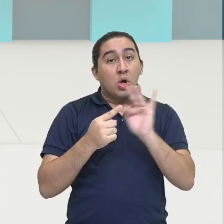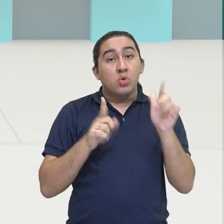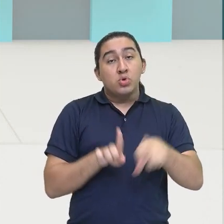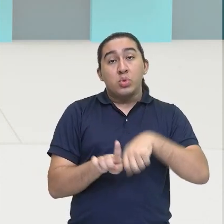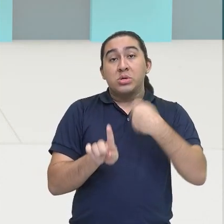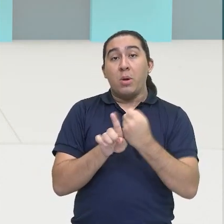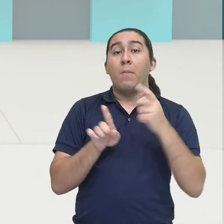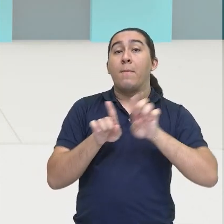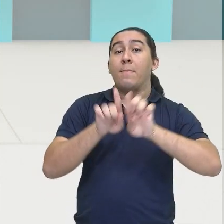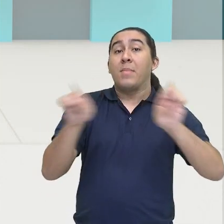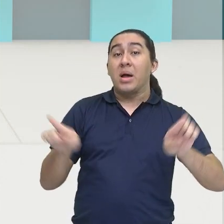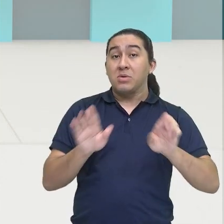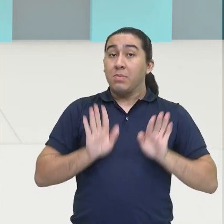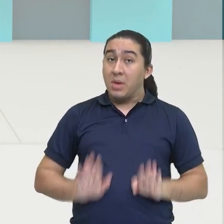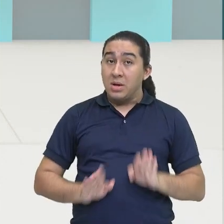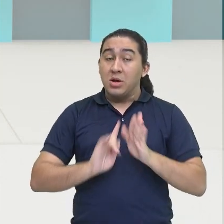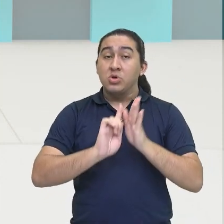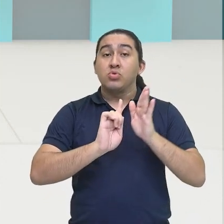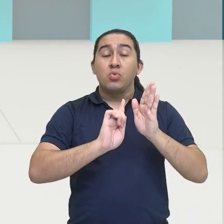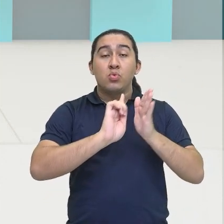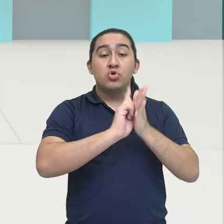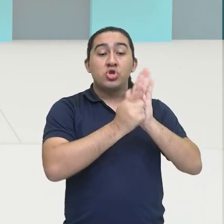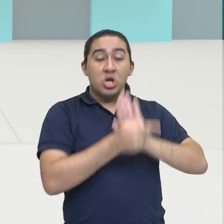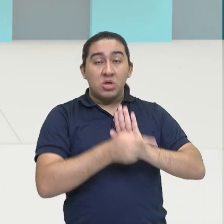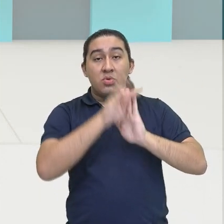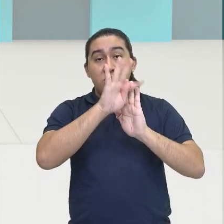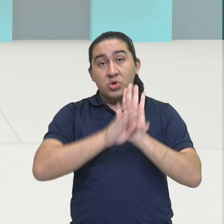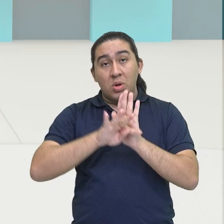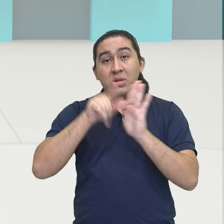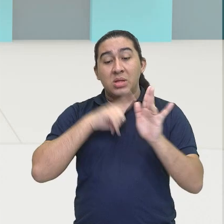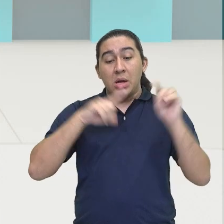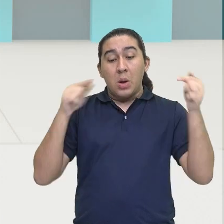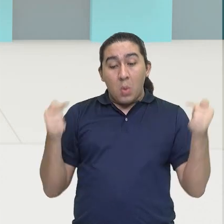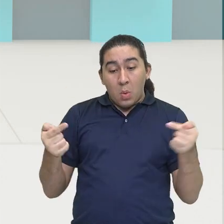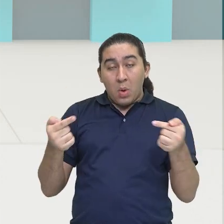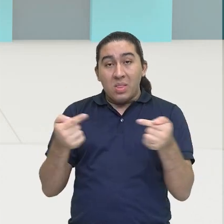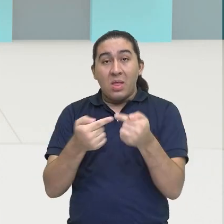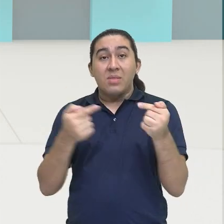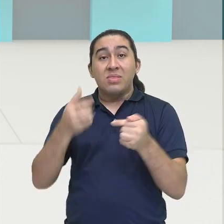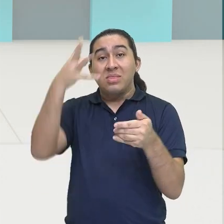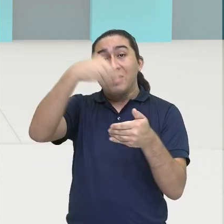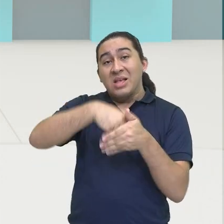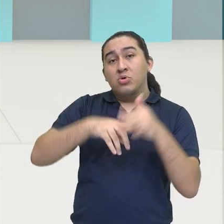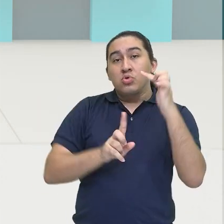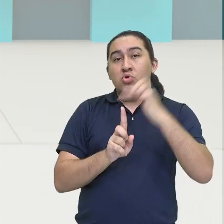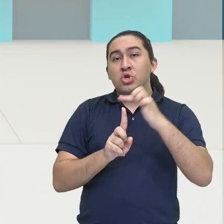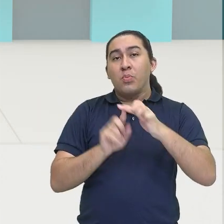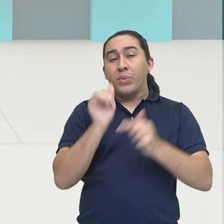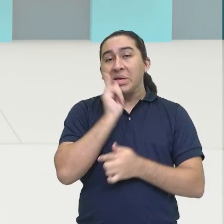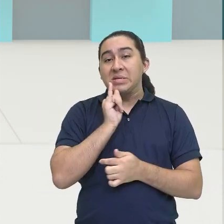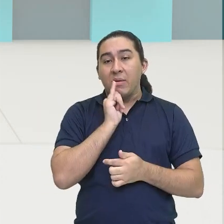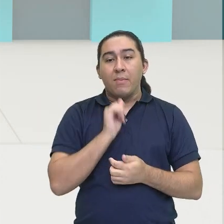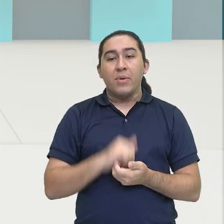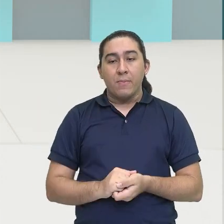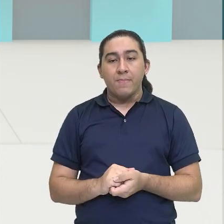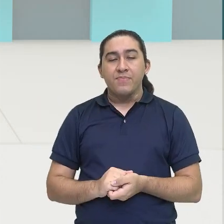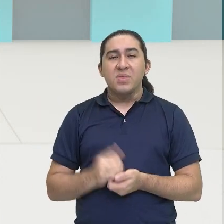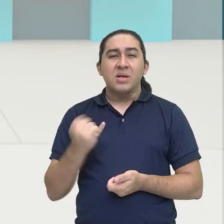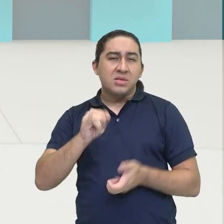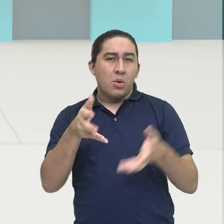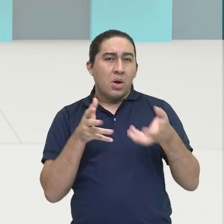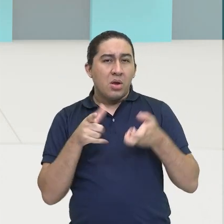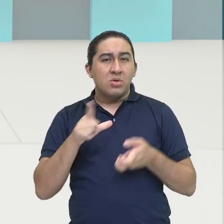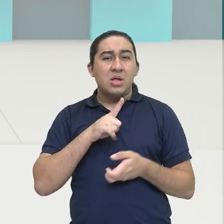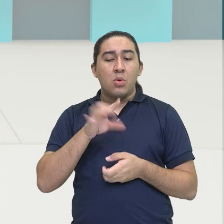esses gêneros, essas essências vão se encaixar nos tipos textuais. Então, se eu quero fazer, por exemplo, um